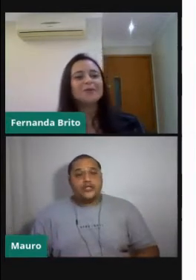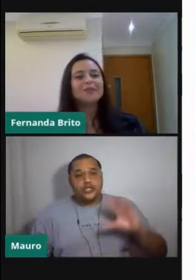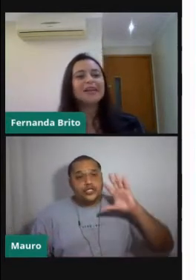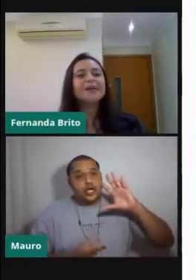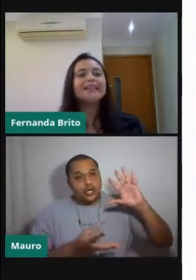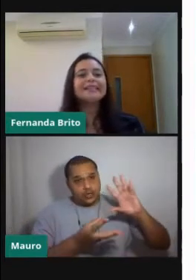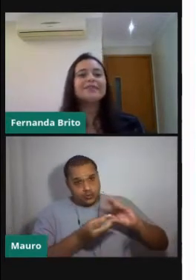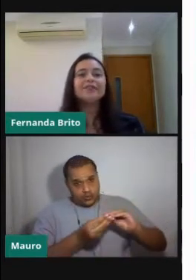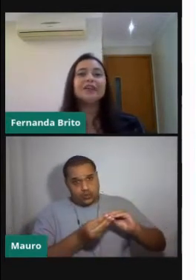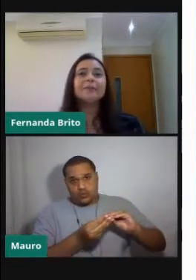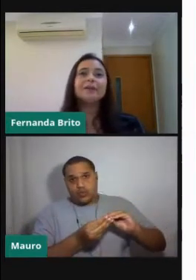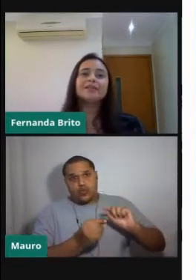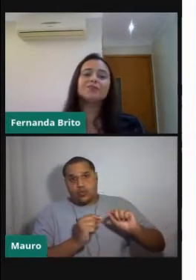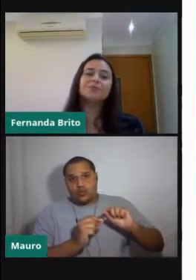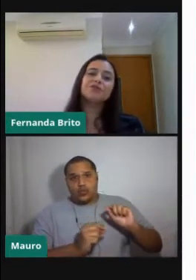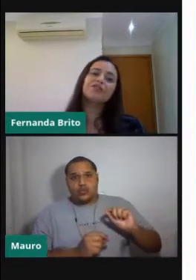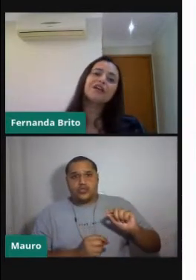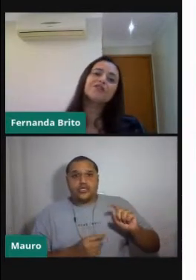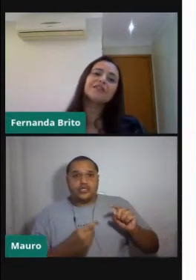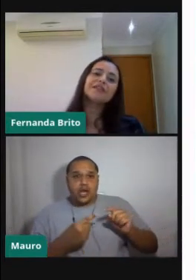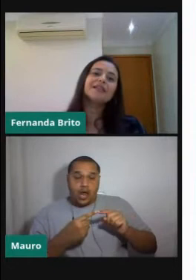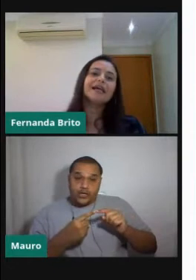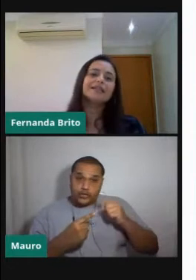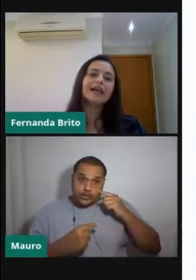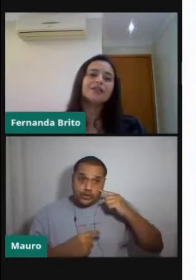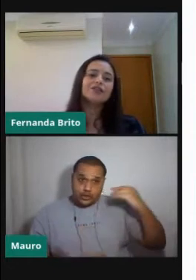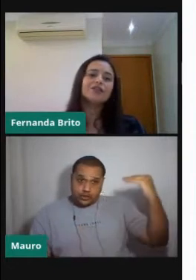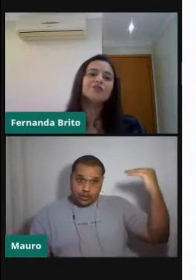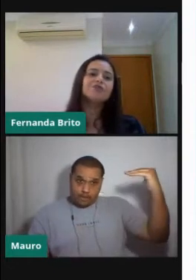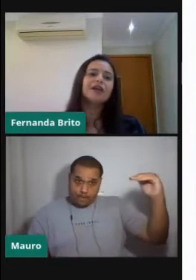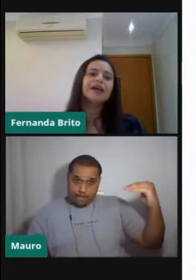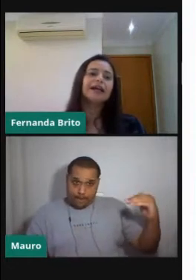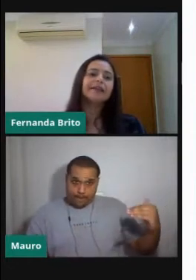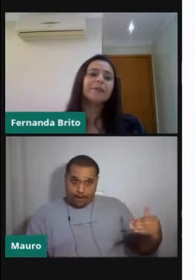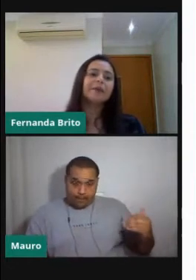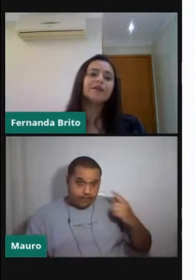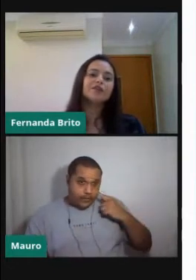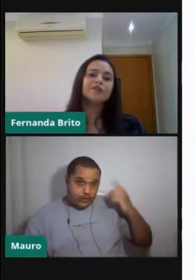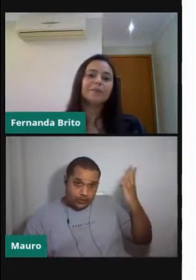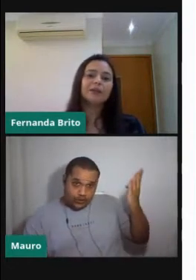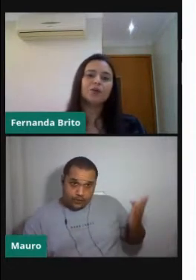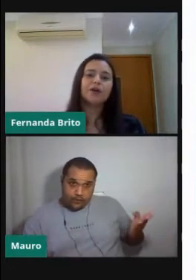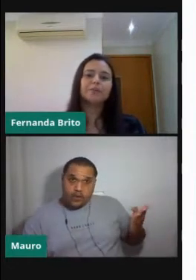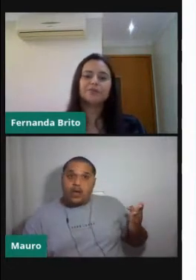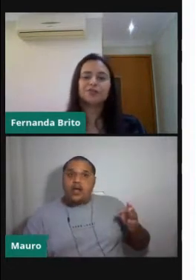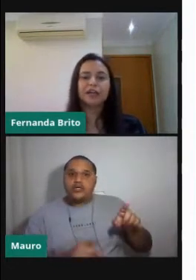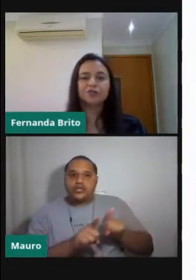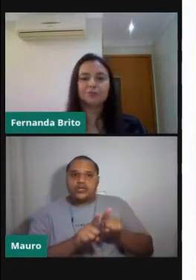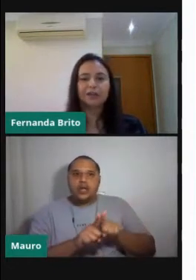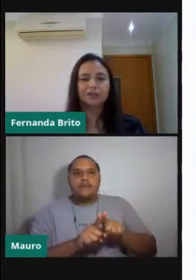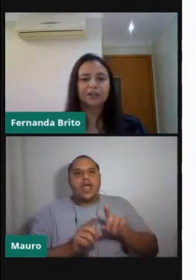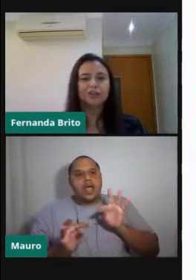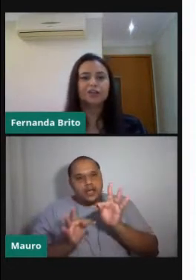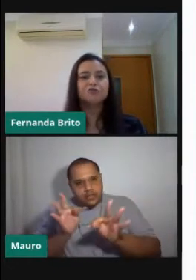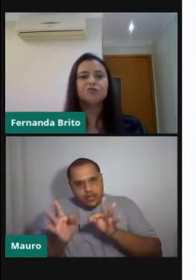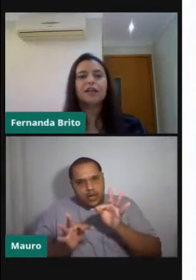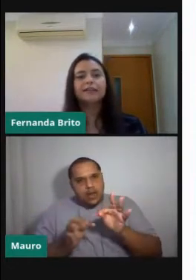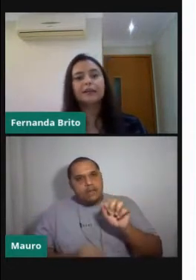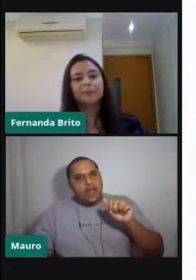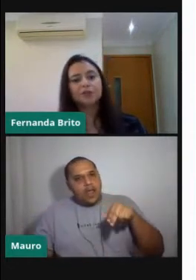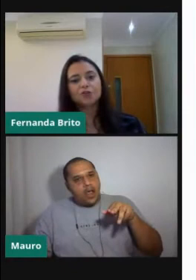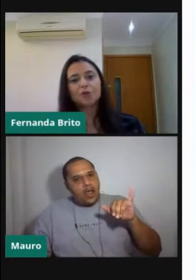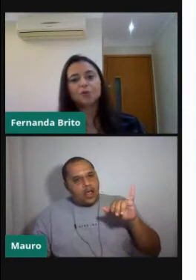o momento, né? O remdesivir para os estágios iniciais e tardios, a terapia anti-inflamatória para os estágios mais